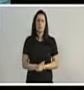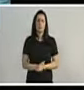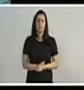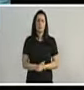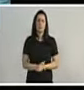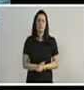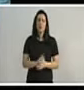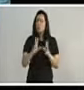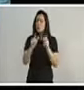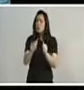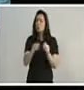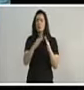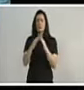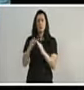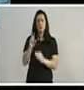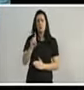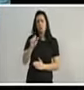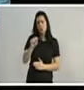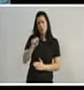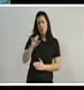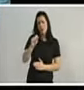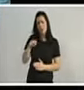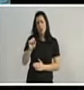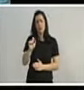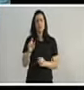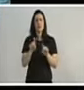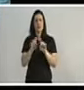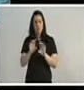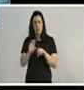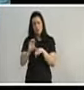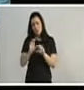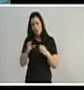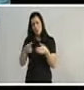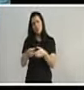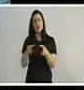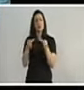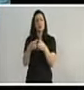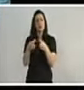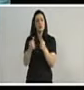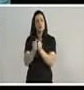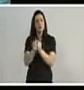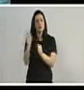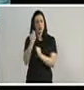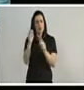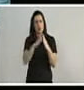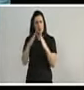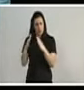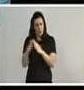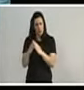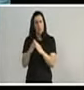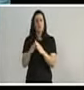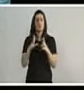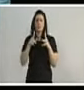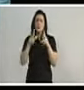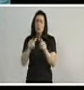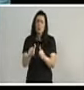daiane todos moradores ladha da comissão da marlos e ferino juntamente com a associação de moradores da rua irmão barato em todos